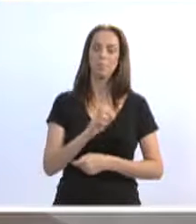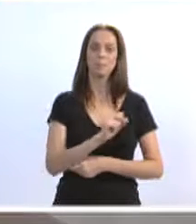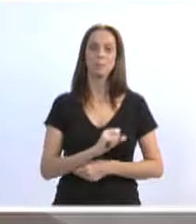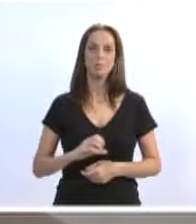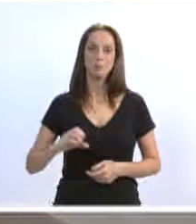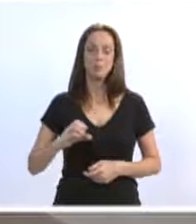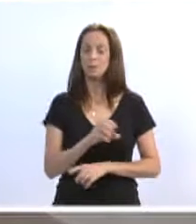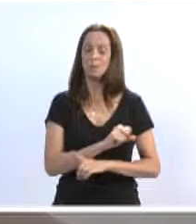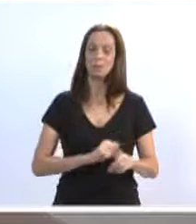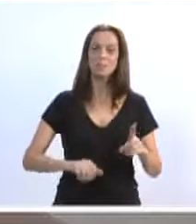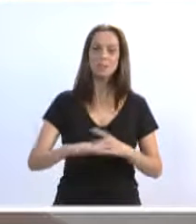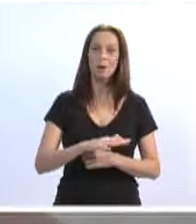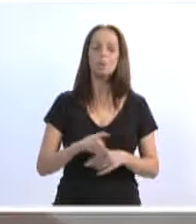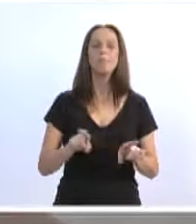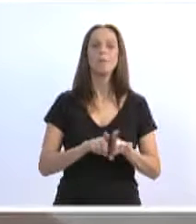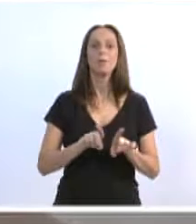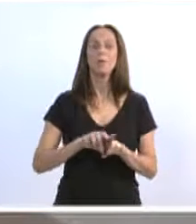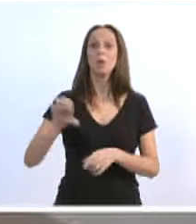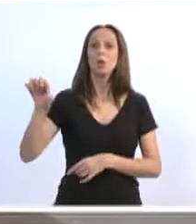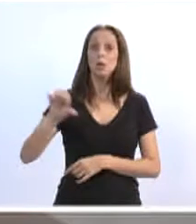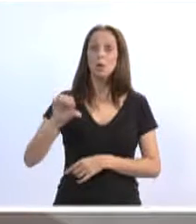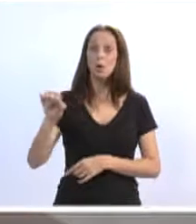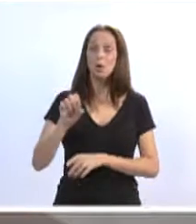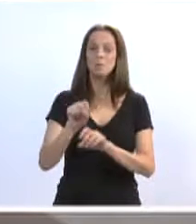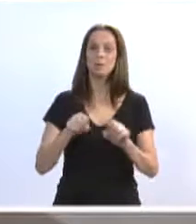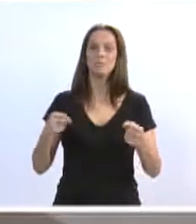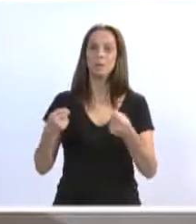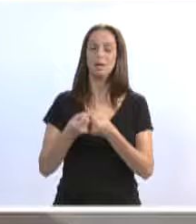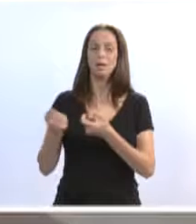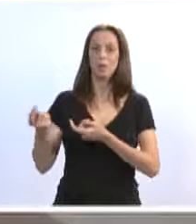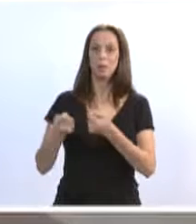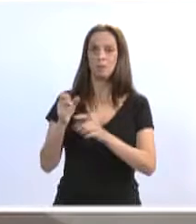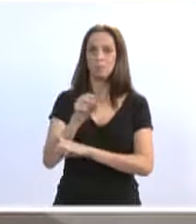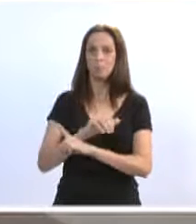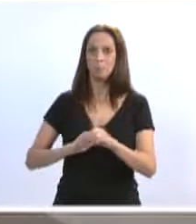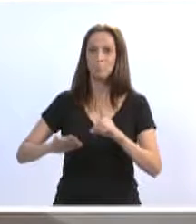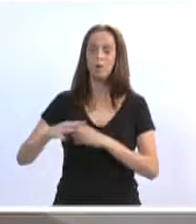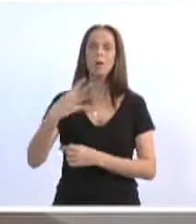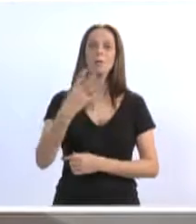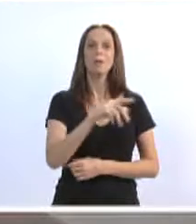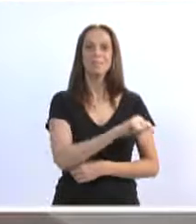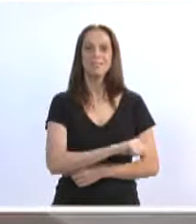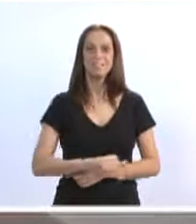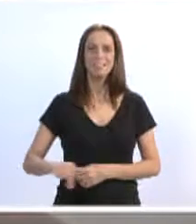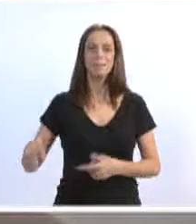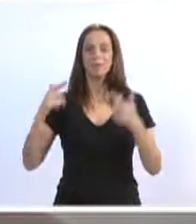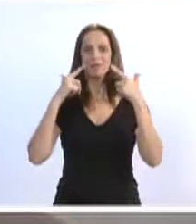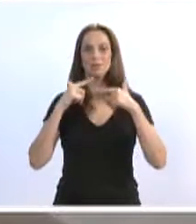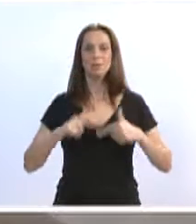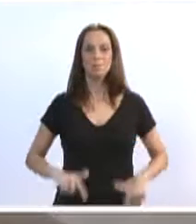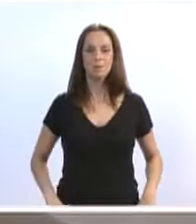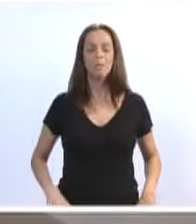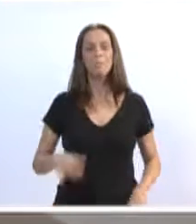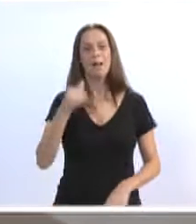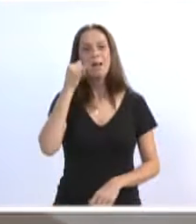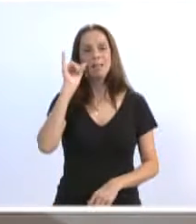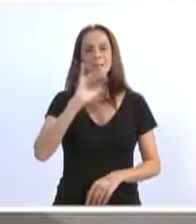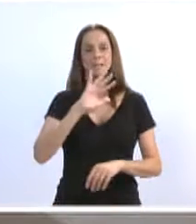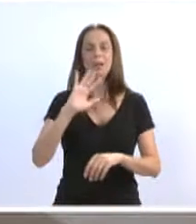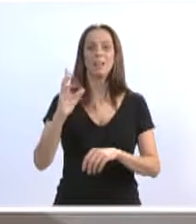9º Seminário Municipal de Controle Fiscal e a 4ª Semana Municipal de Transparência e Combate à